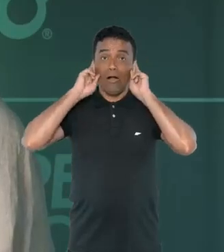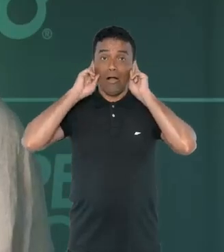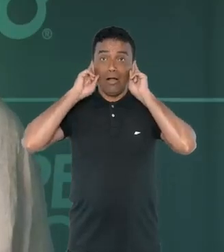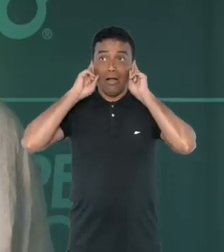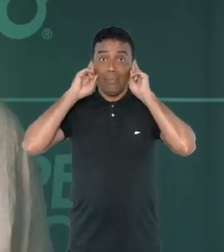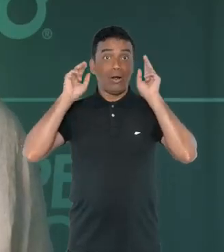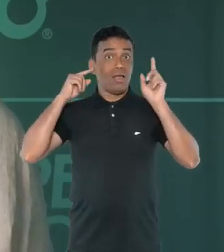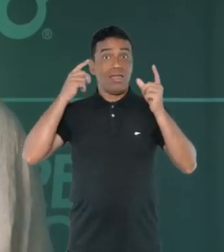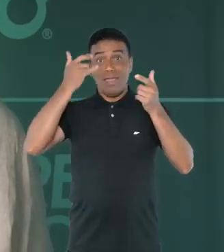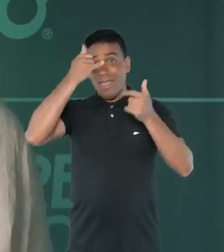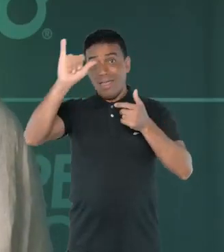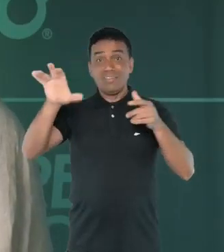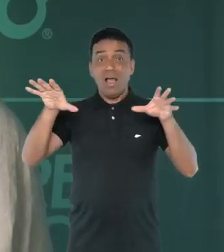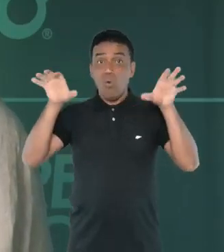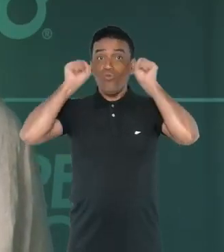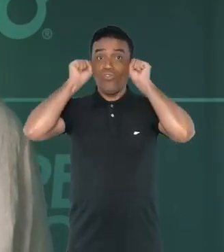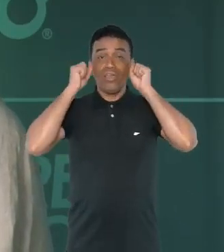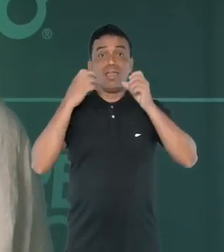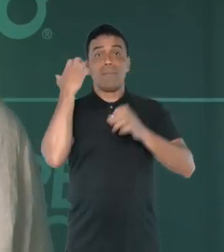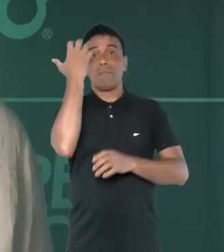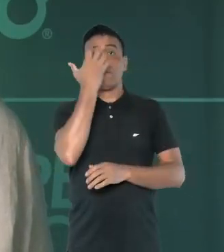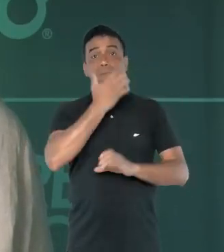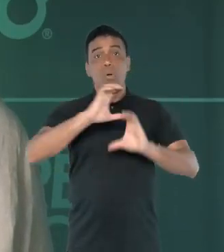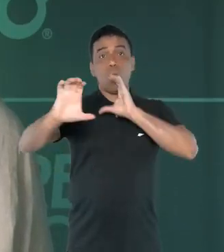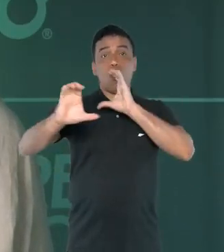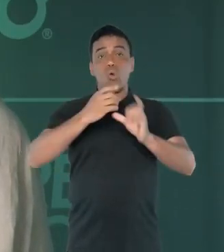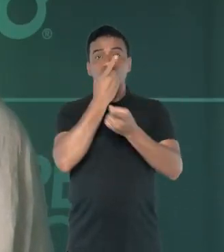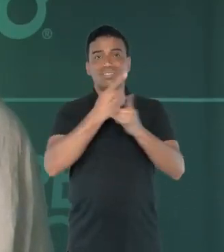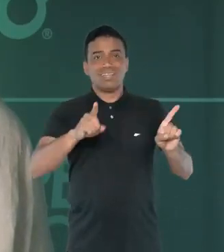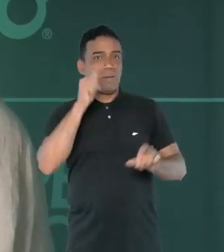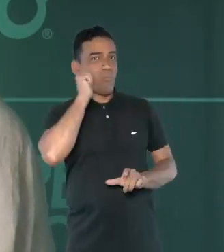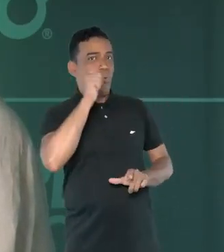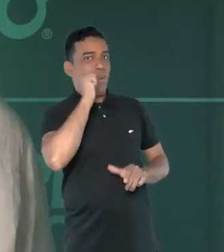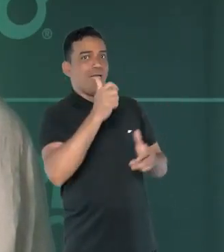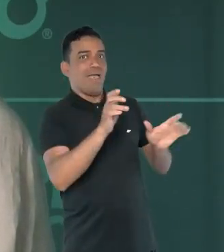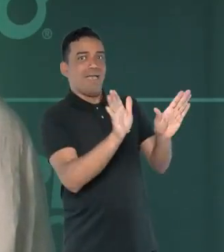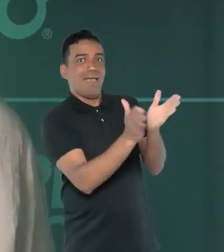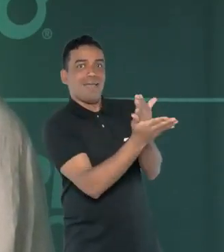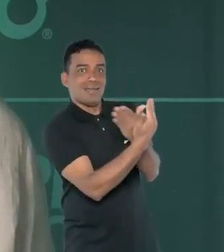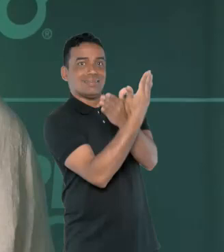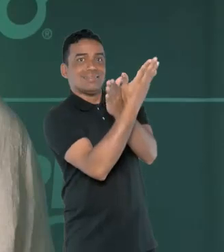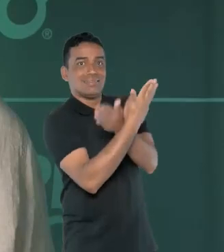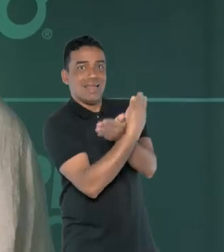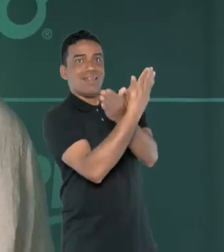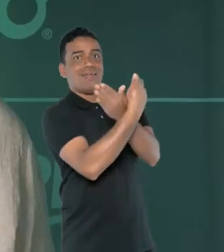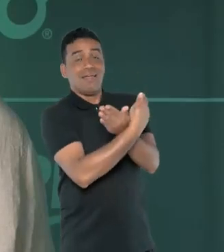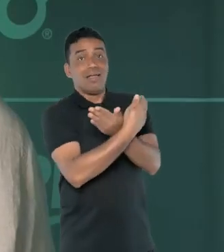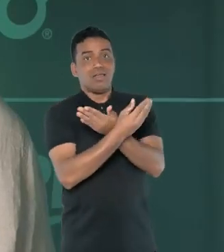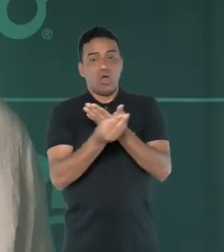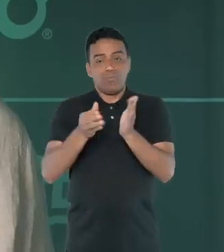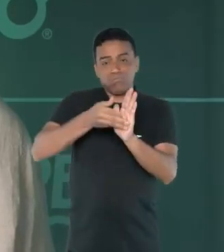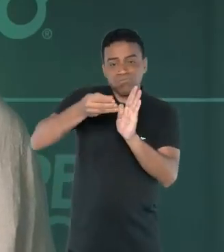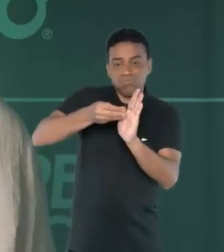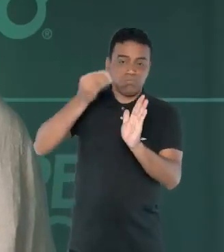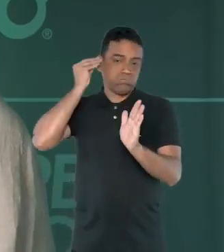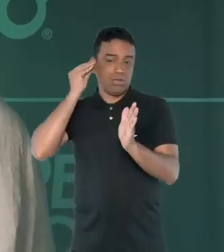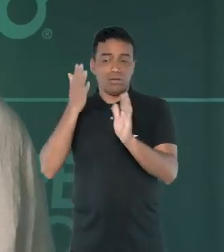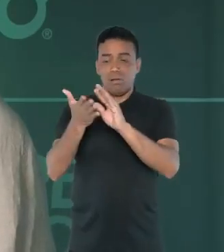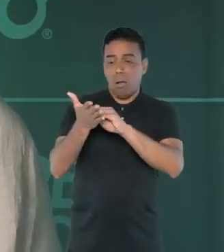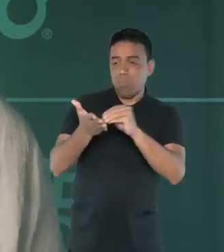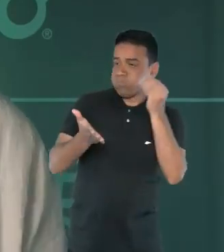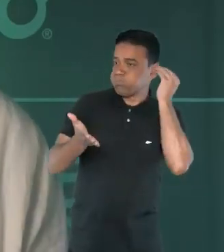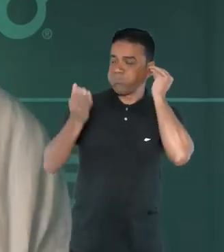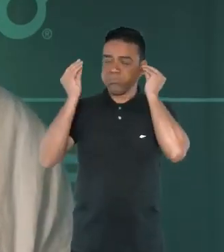viraria. Então, ele coloca a cera no ouvido dos remadores, os